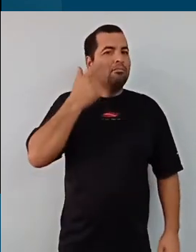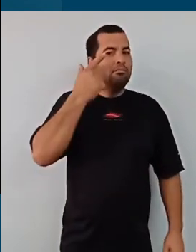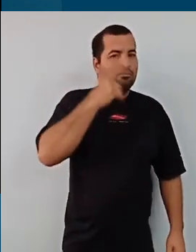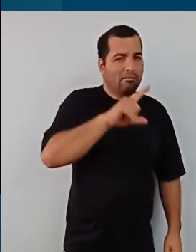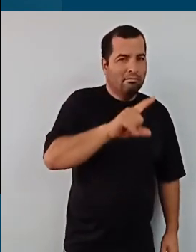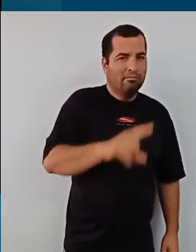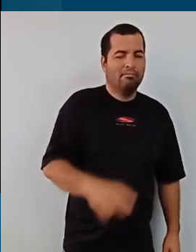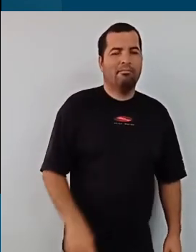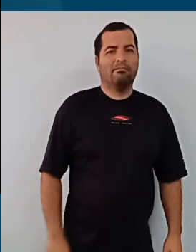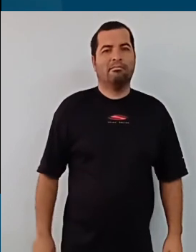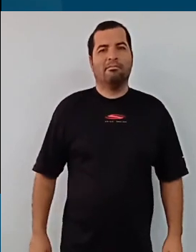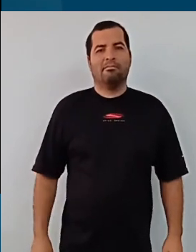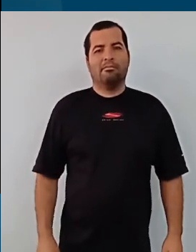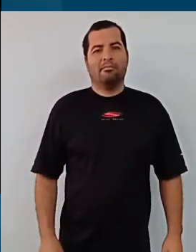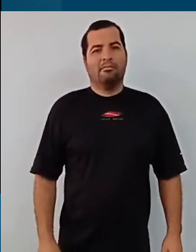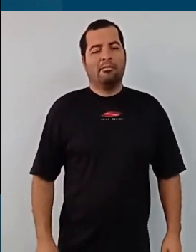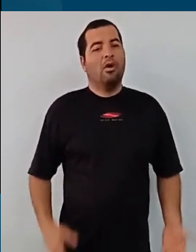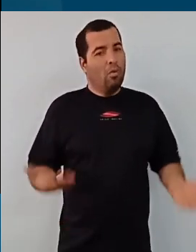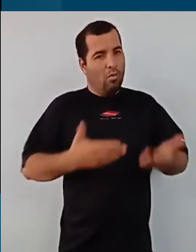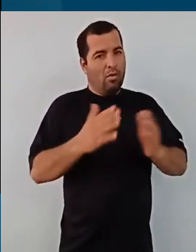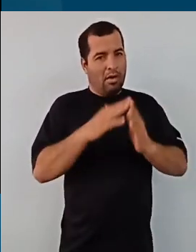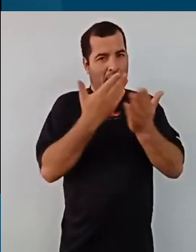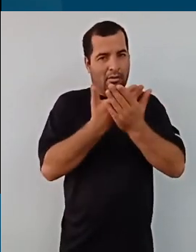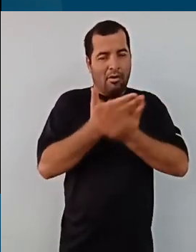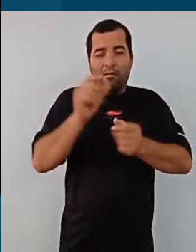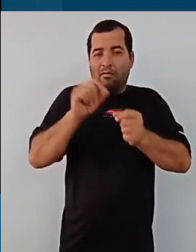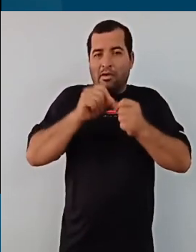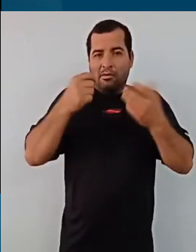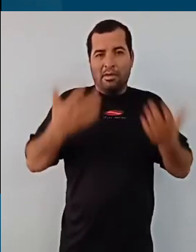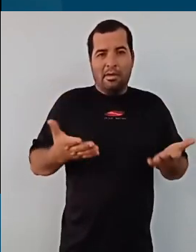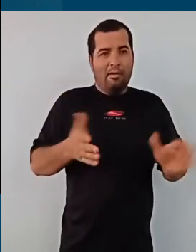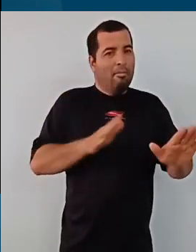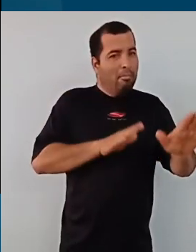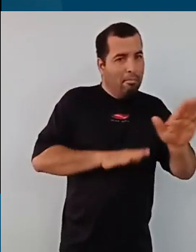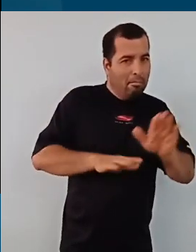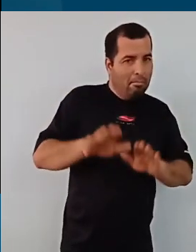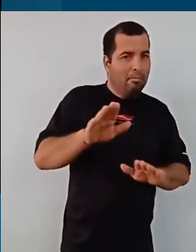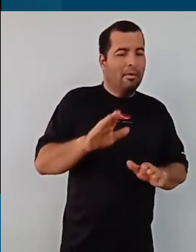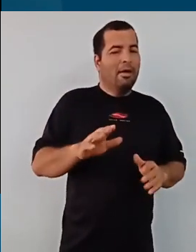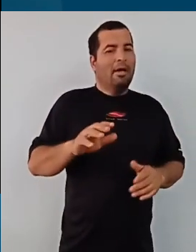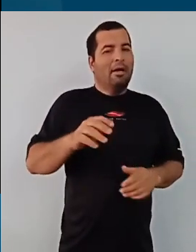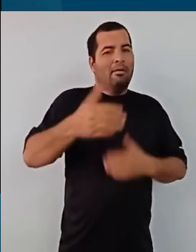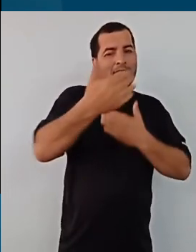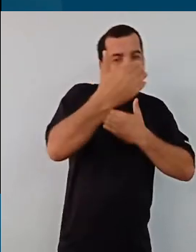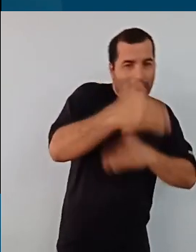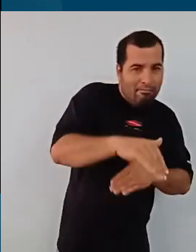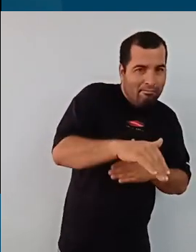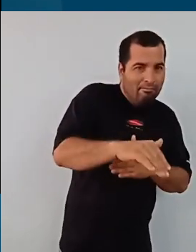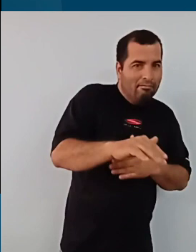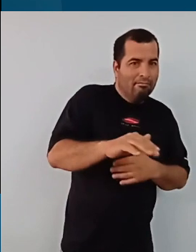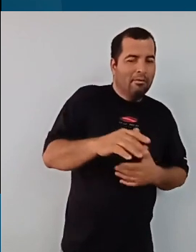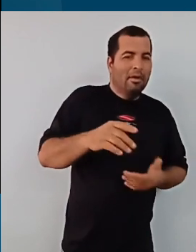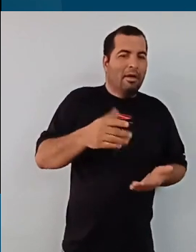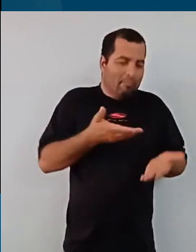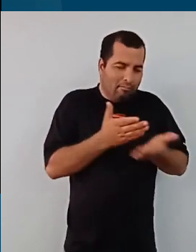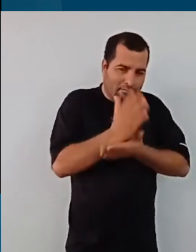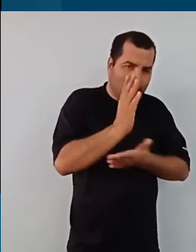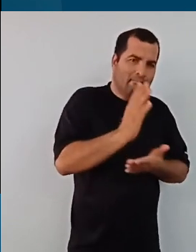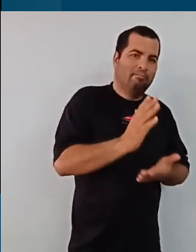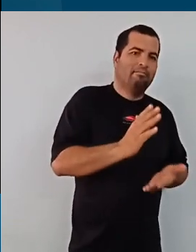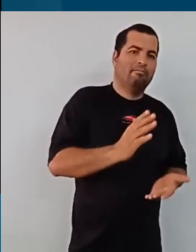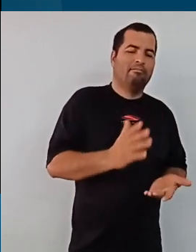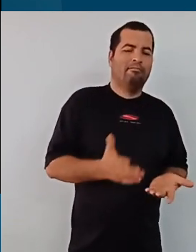alcançar. Uhum. Então, o que a escola faz? Então eu preparo para essa avaliação para ter um resultado